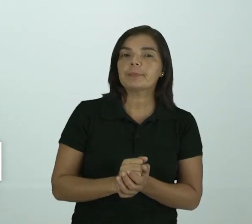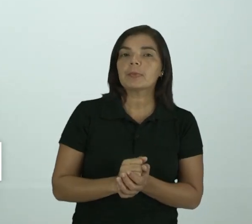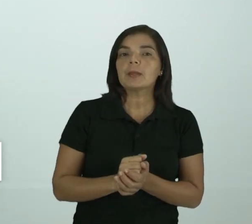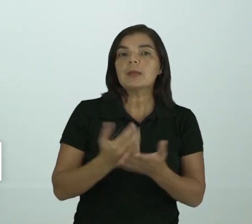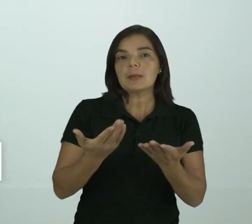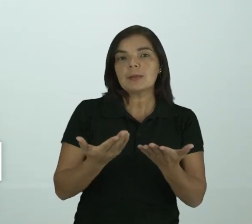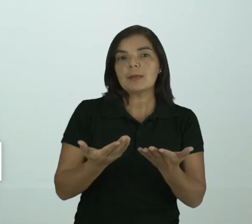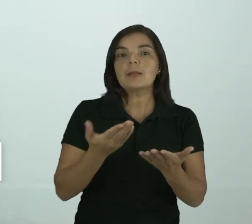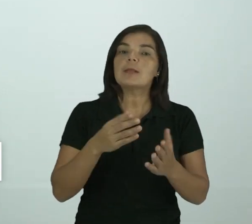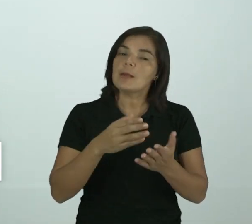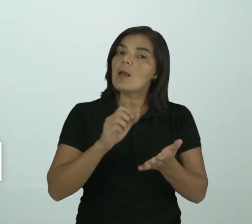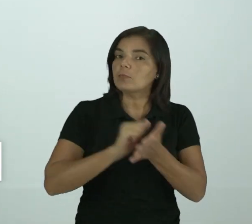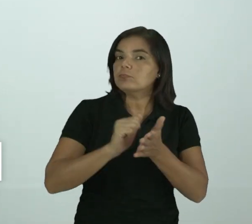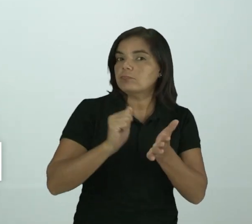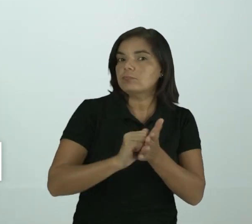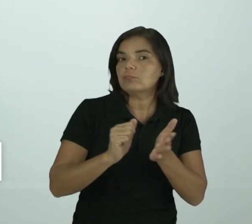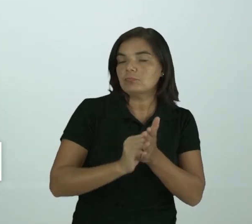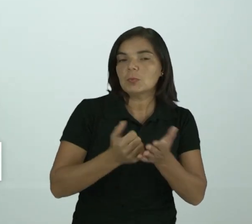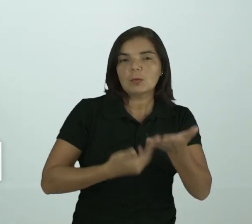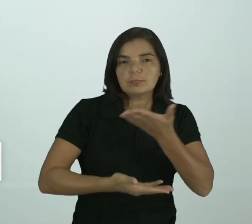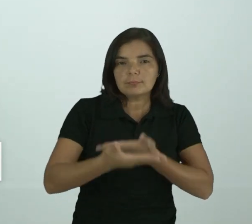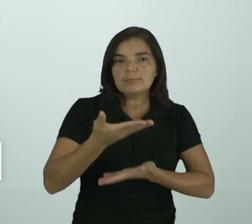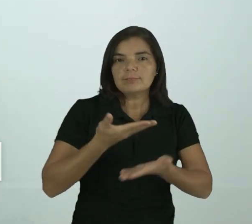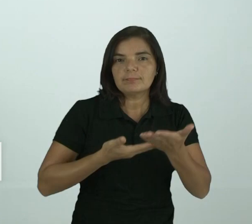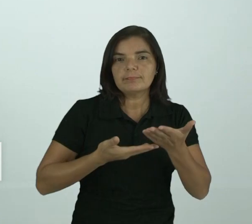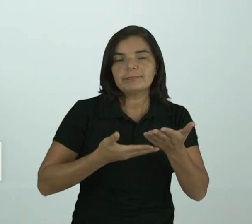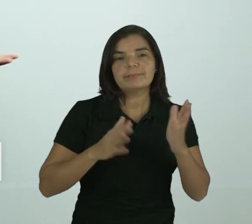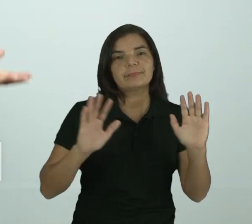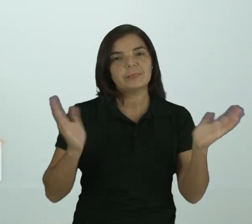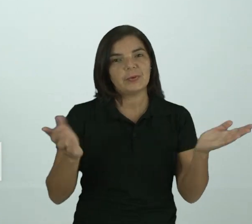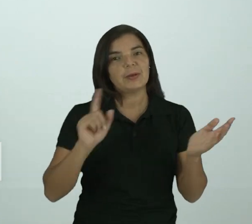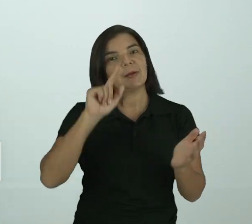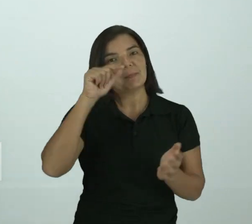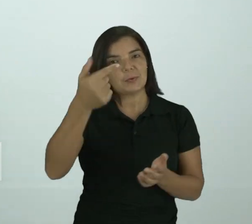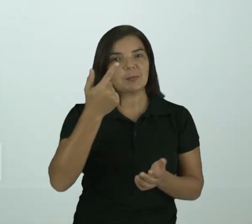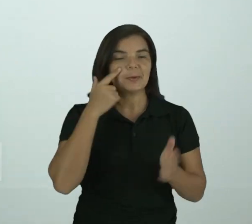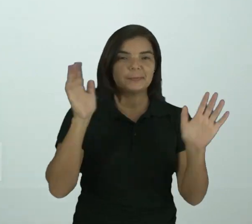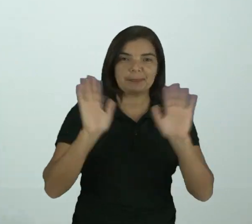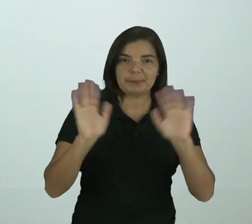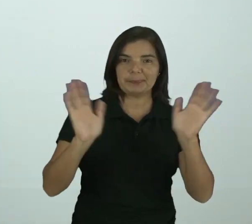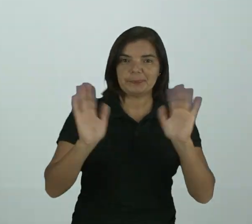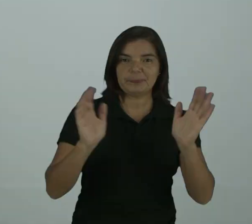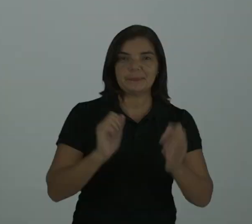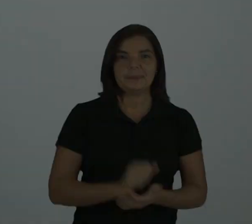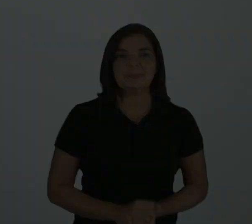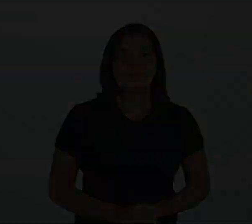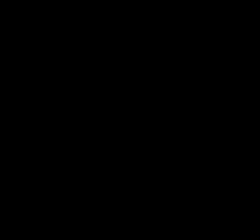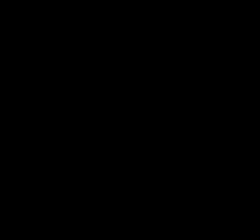educ.ce.ac.gov.br e pegar essa produção e contribuir e construir lá. Então, a gente se vê até a próxima aula.